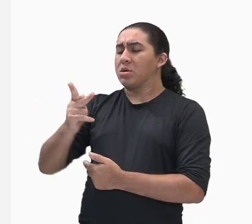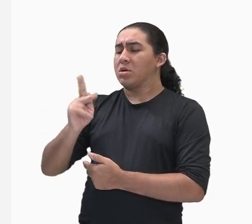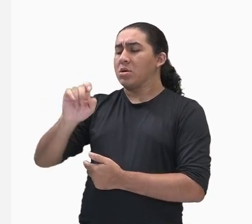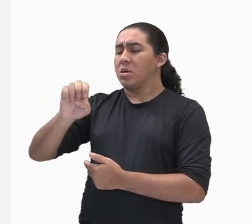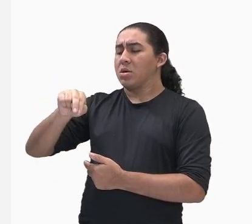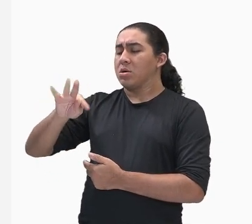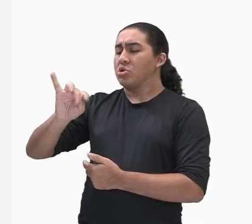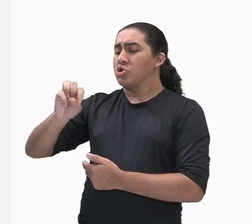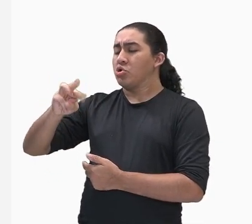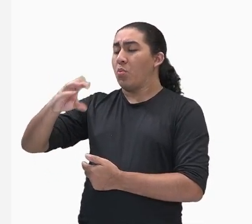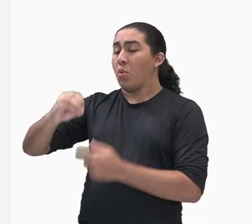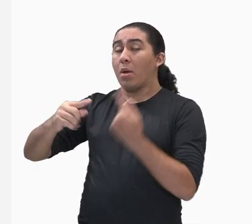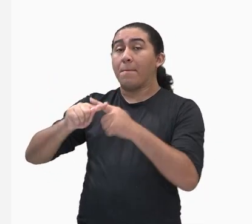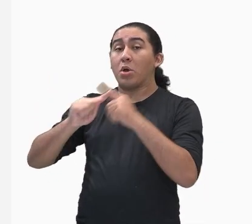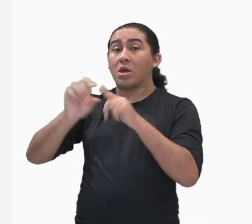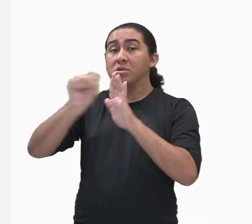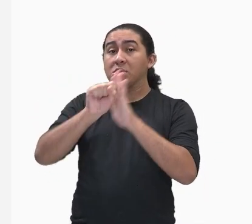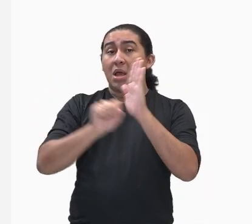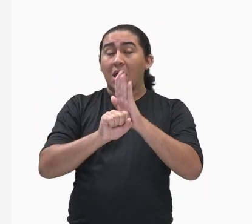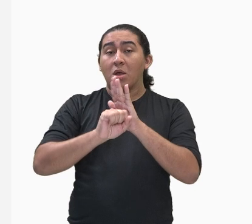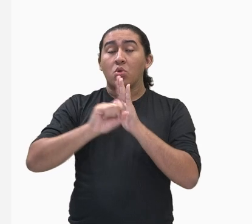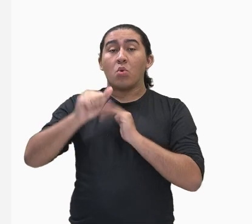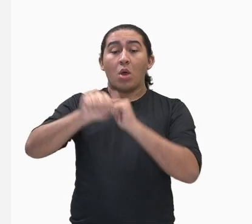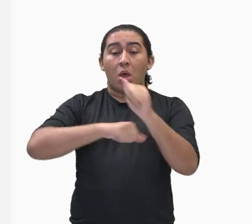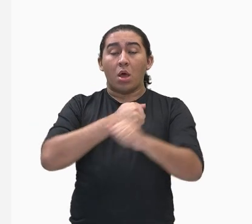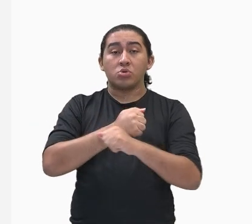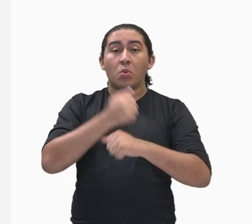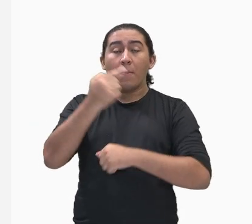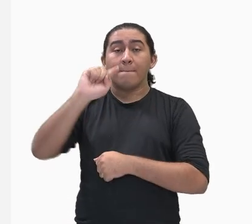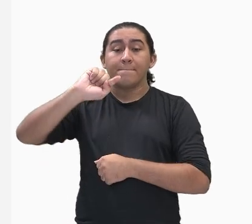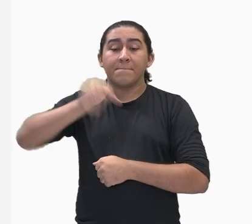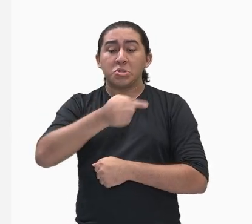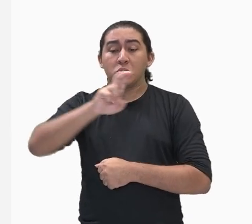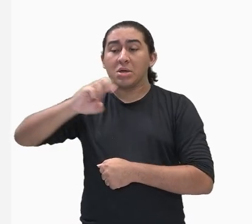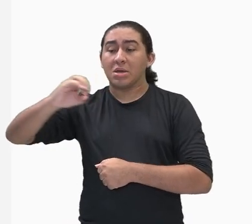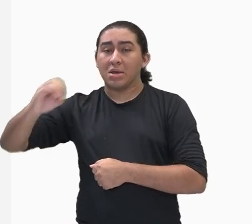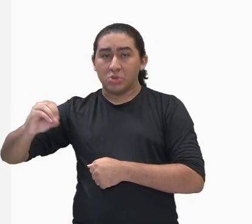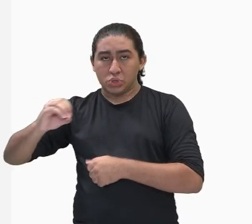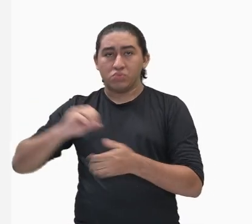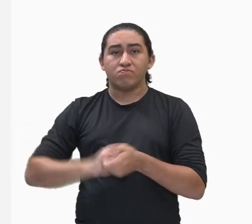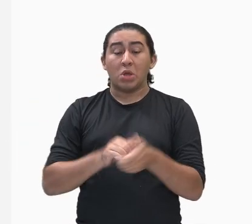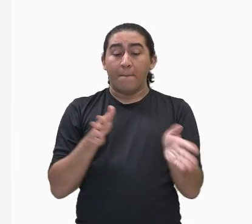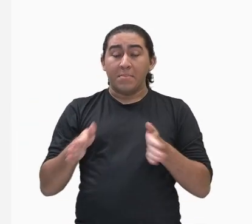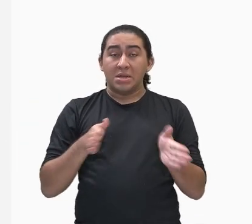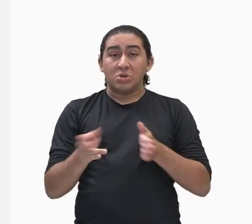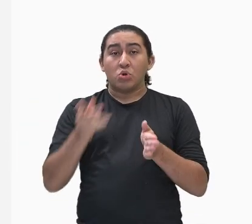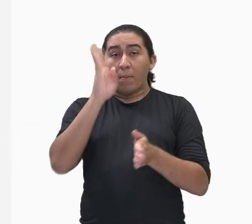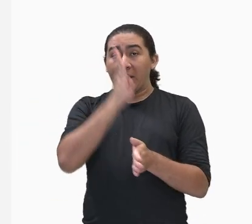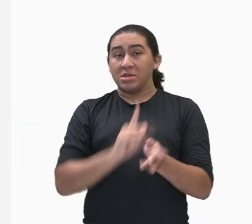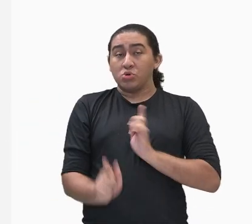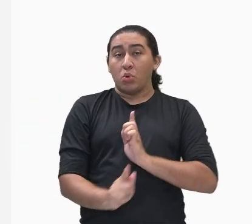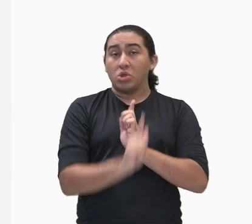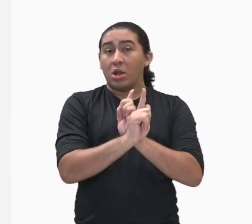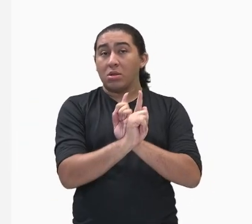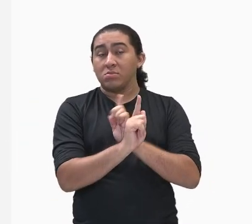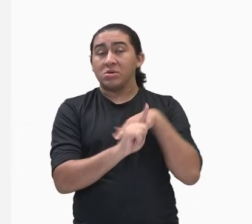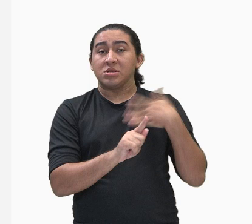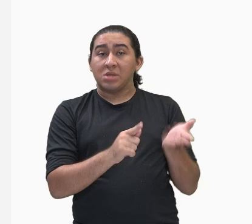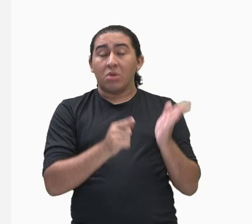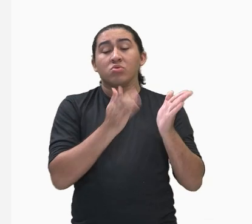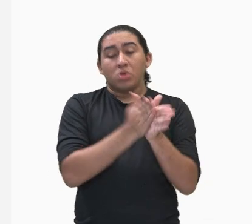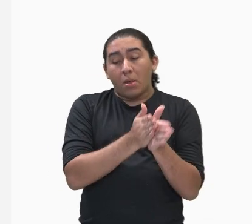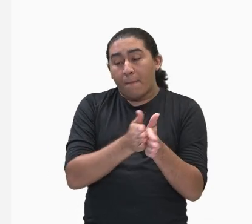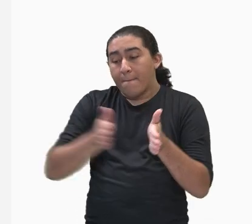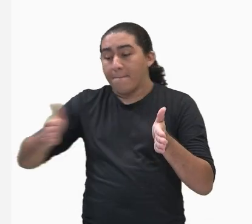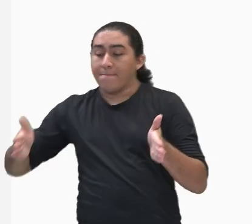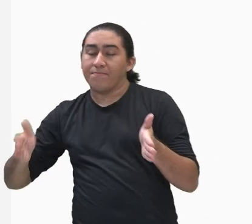de 1500. Então, num período que o Brasil foi descoberto, e os primeiros séculos, então,